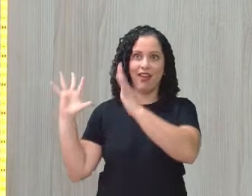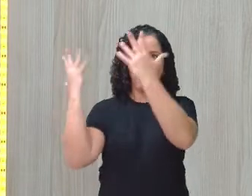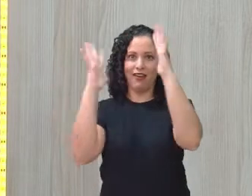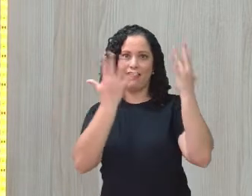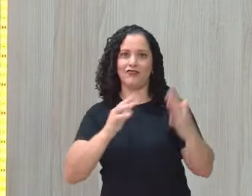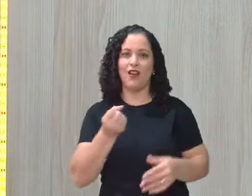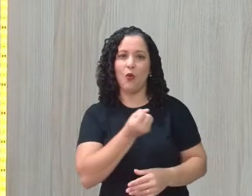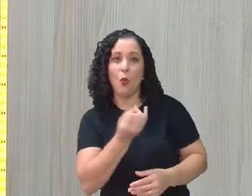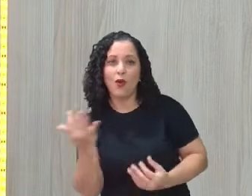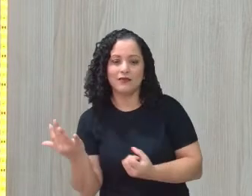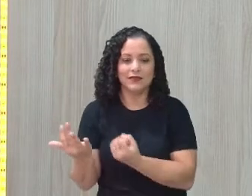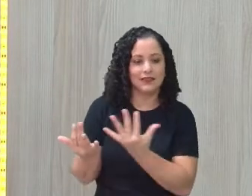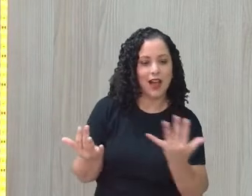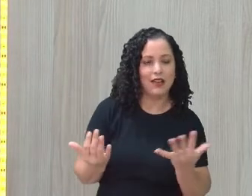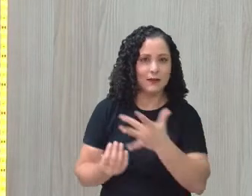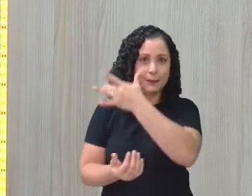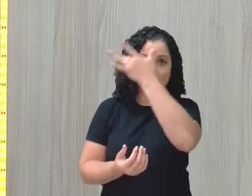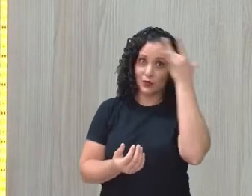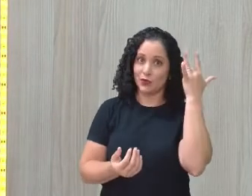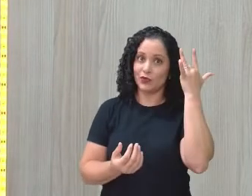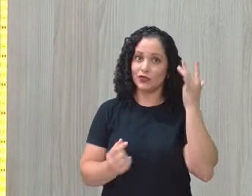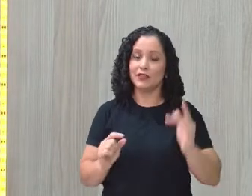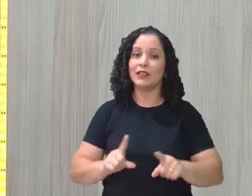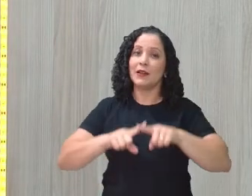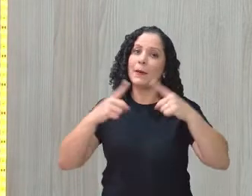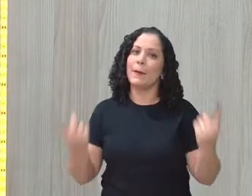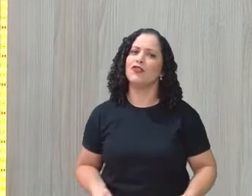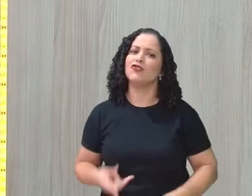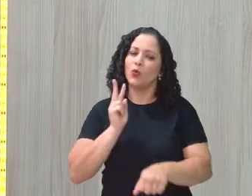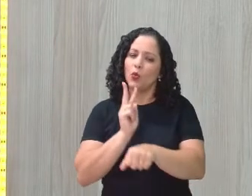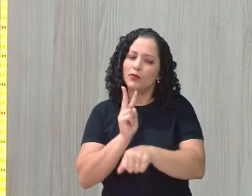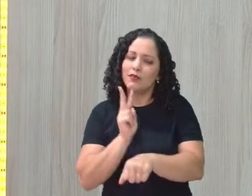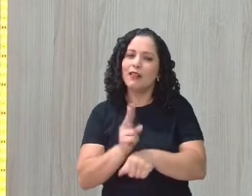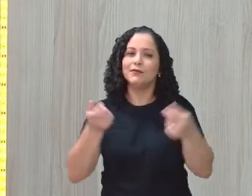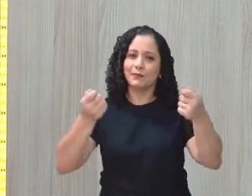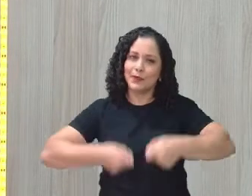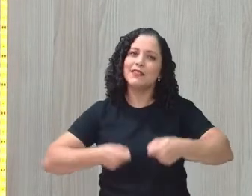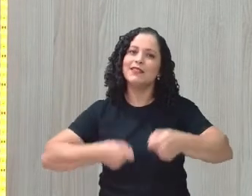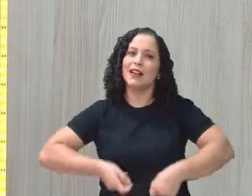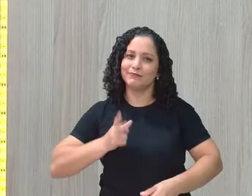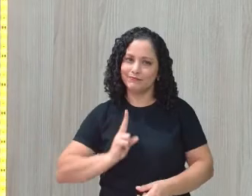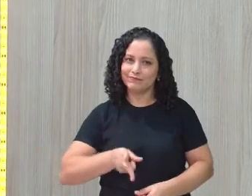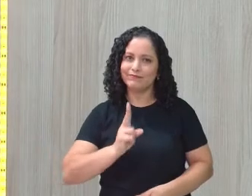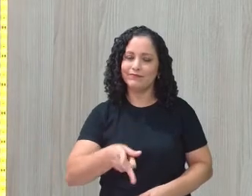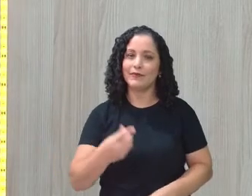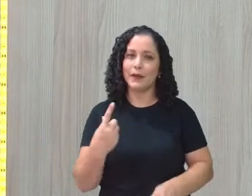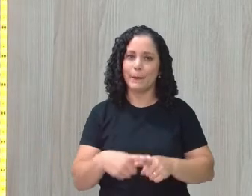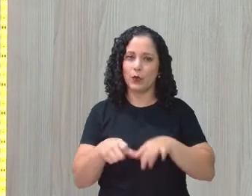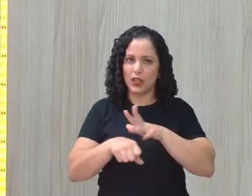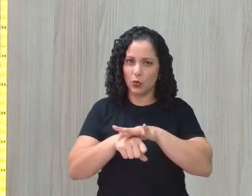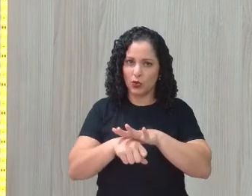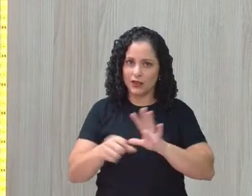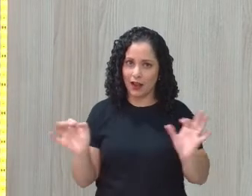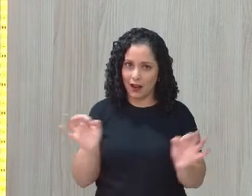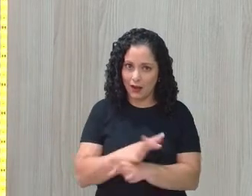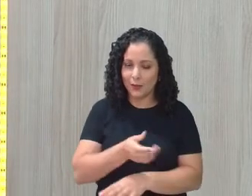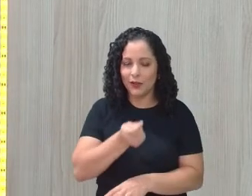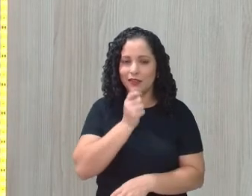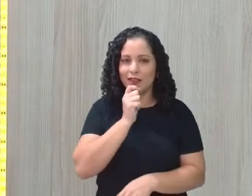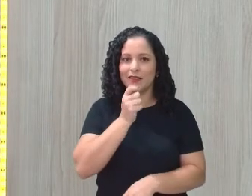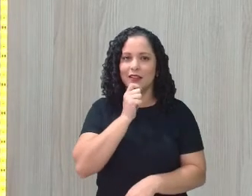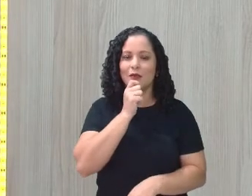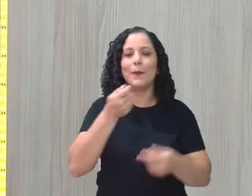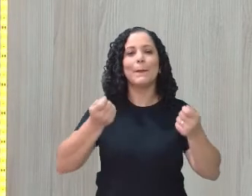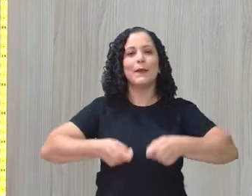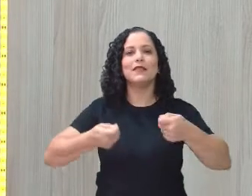quantidade de pessoas aumentou, mas o cuidado continua, porque a pandemia ainda não acabou. Os cuidados ainda